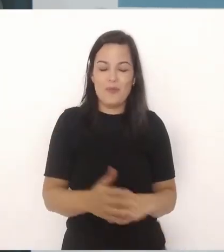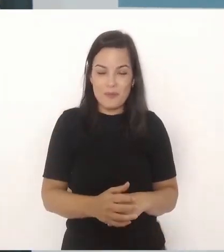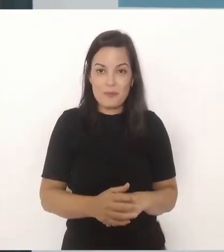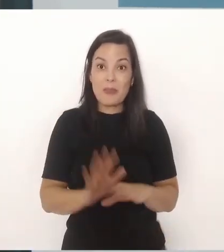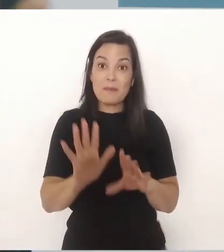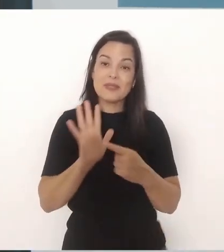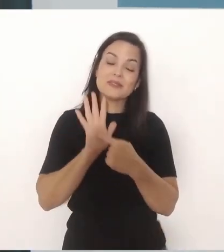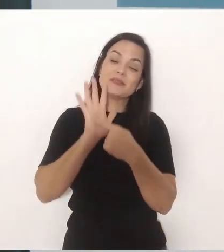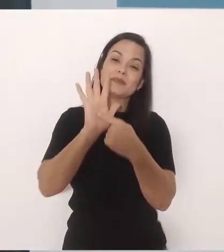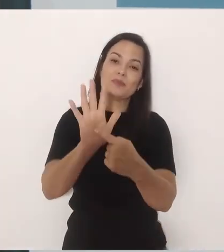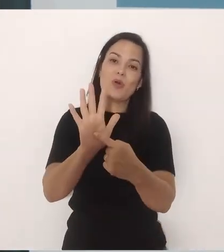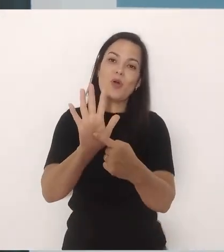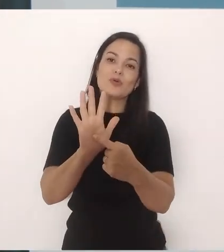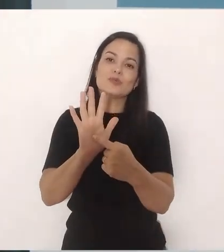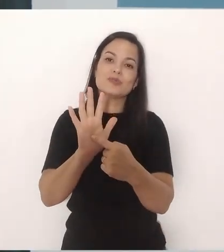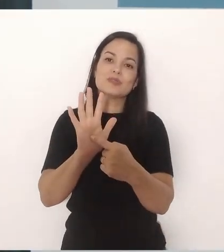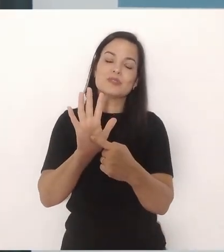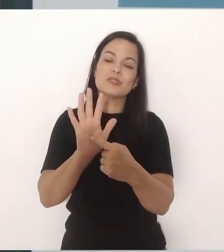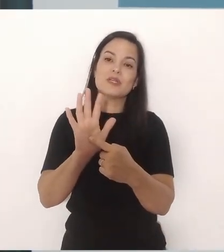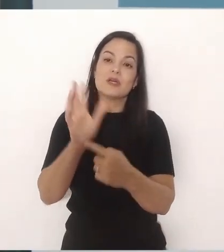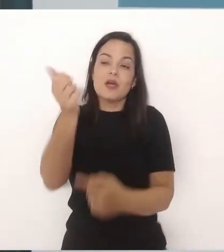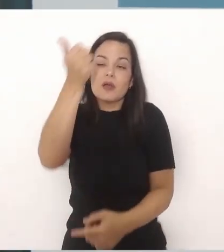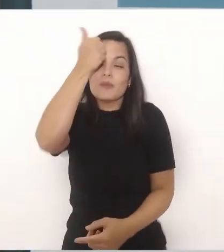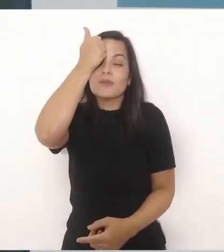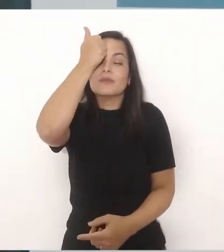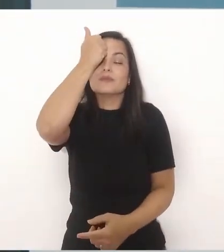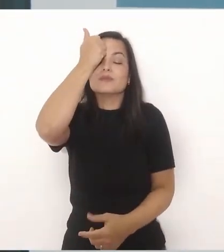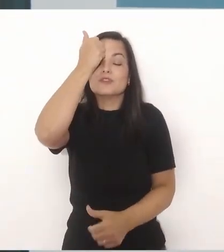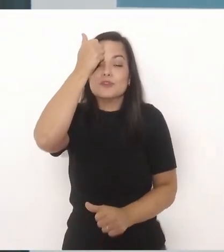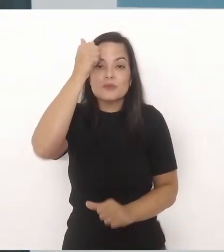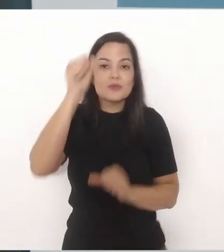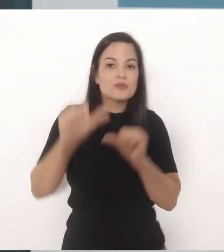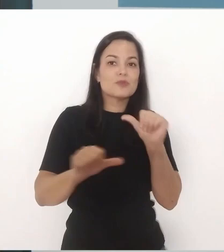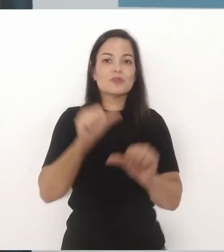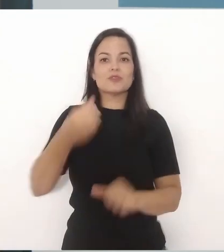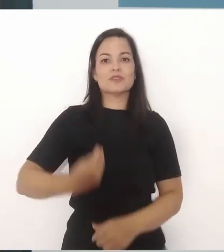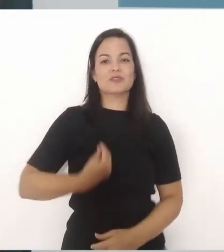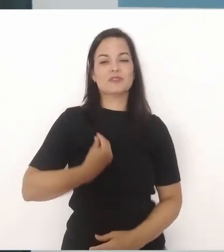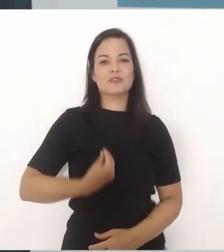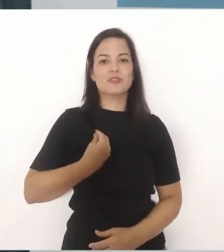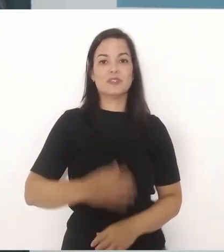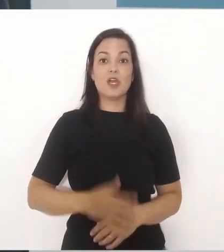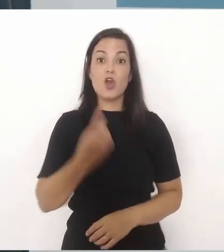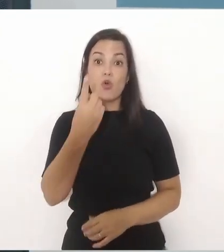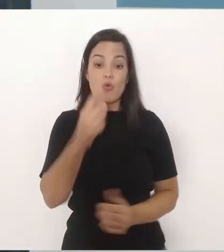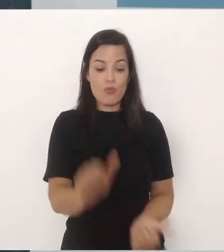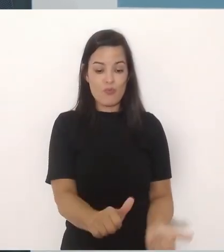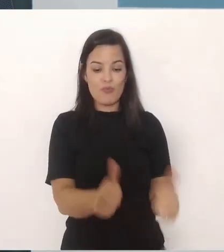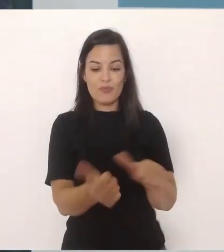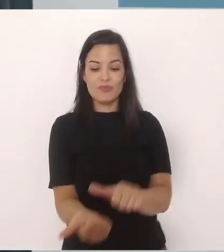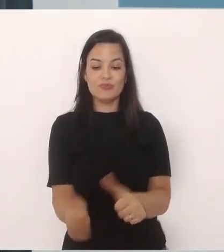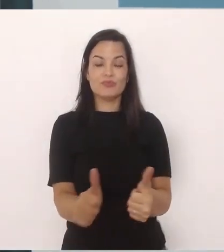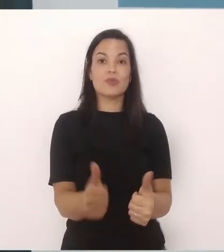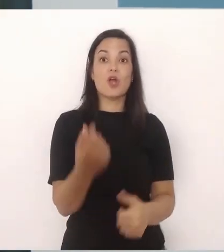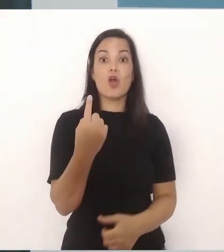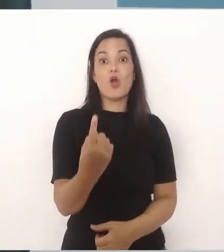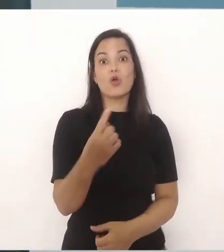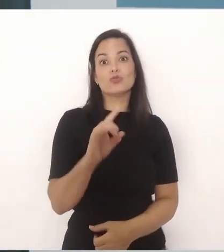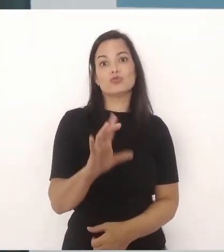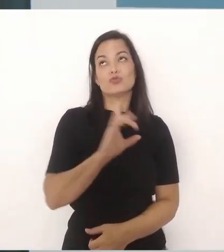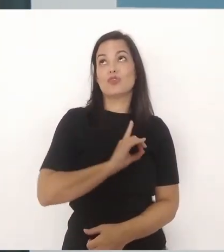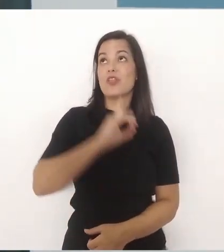arrependimento, transformação de vida e união com Cristo. É um só batismo. É um só Deus e Pai